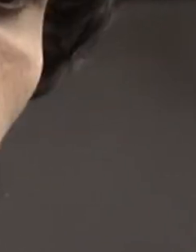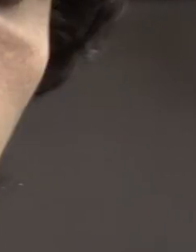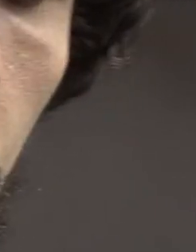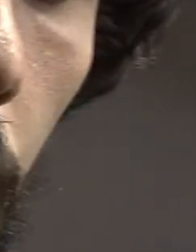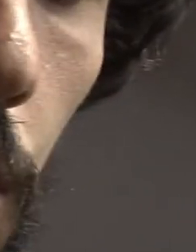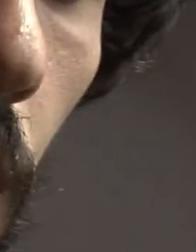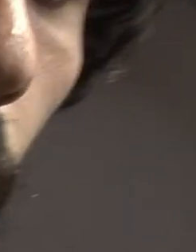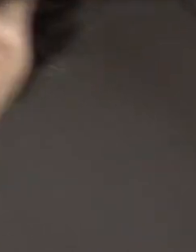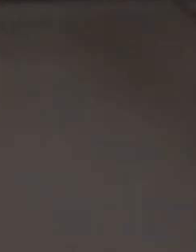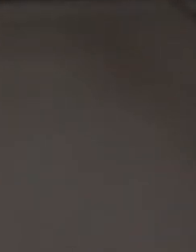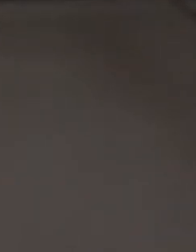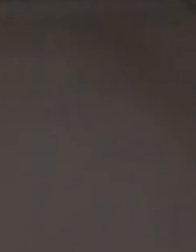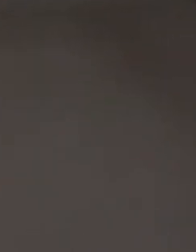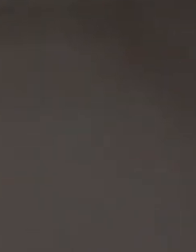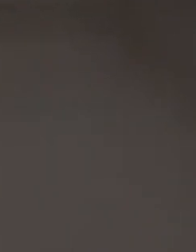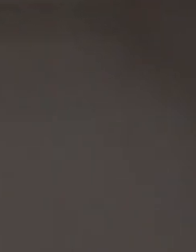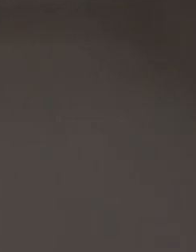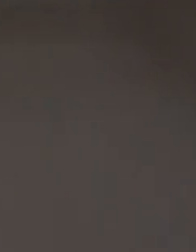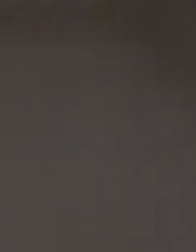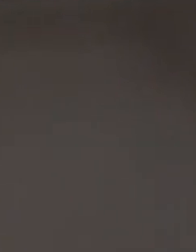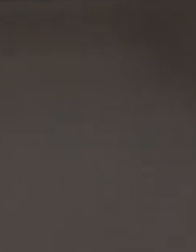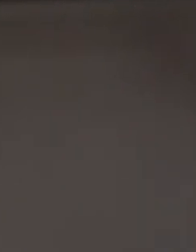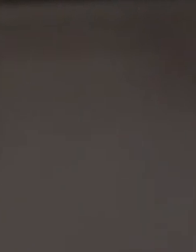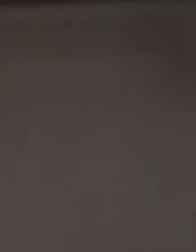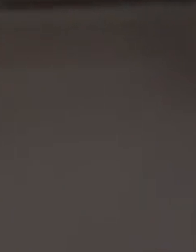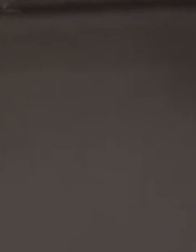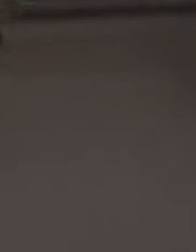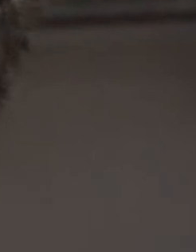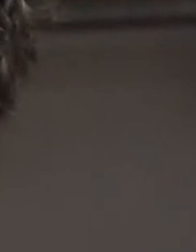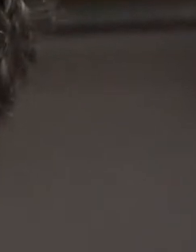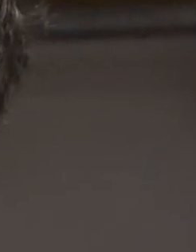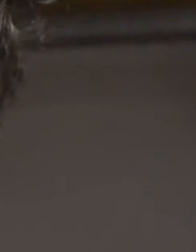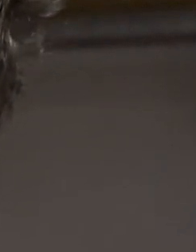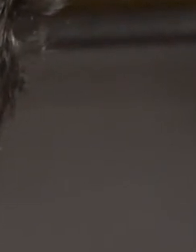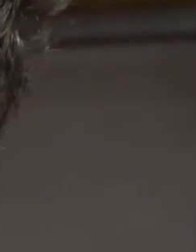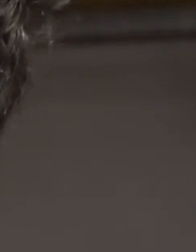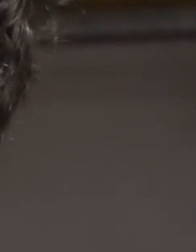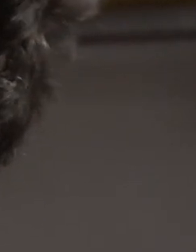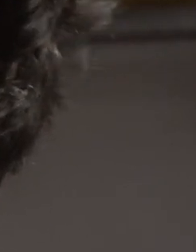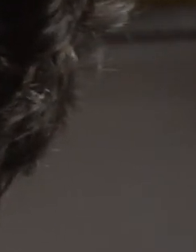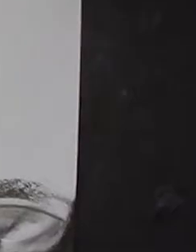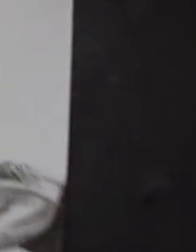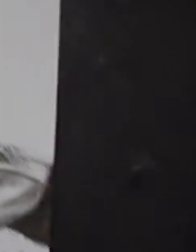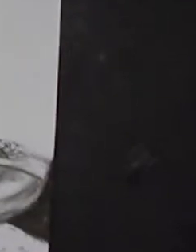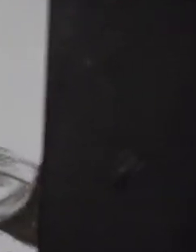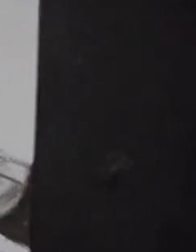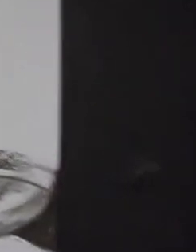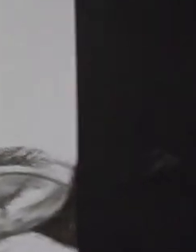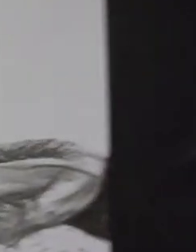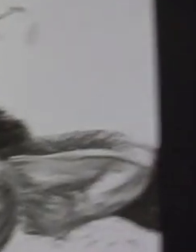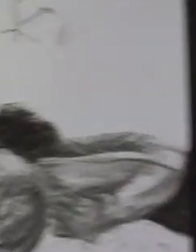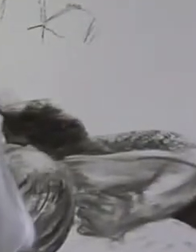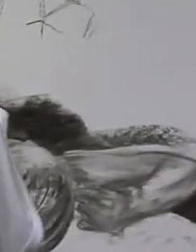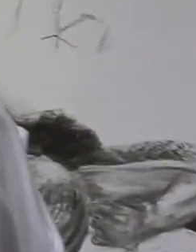coisas, um pensamento de arquitetura com um pensamento poético e artístico. Esse braço desceu, não desceu?